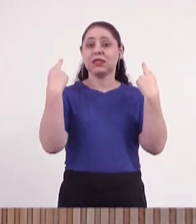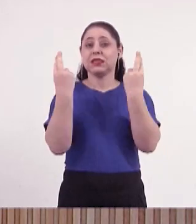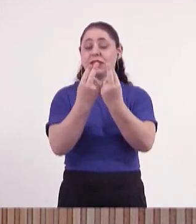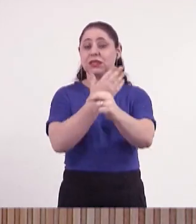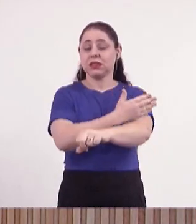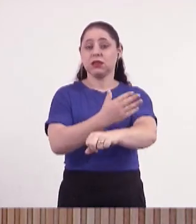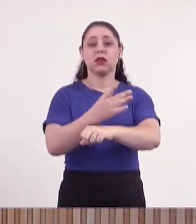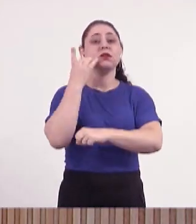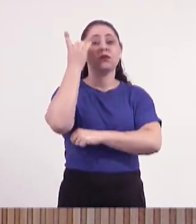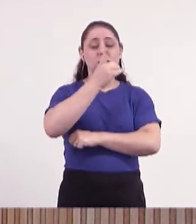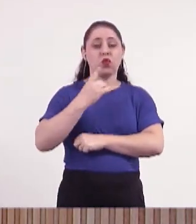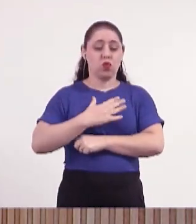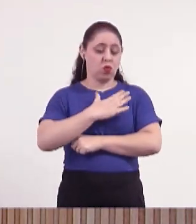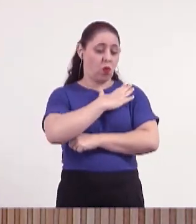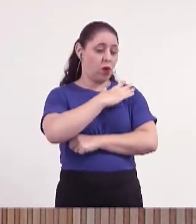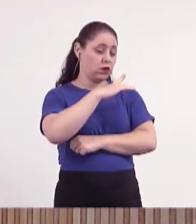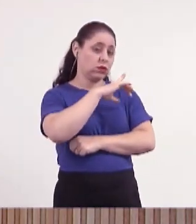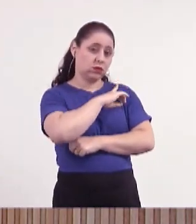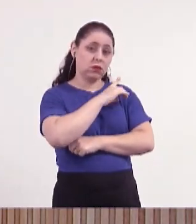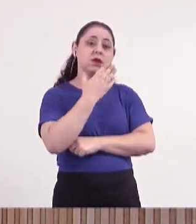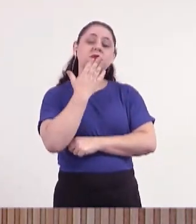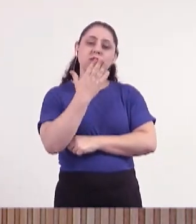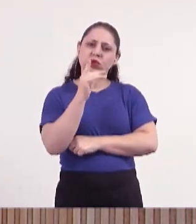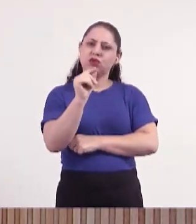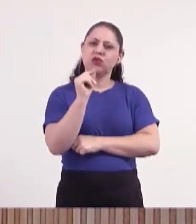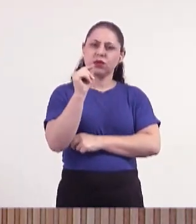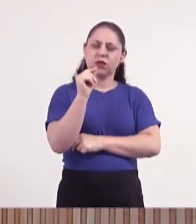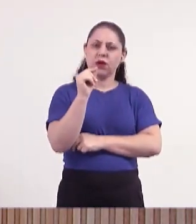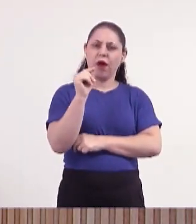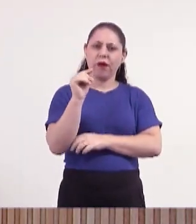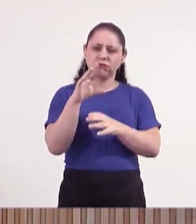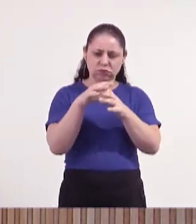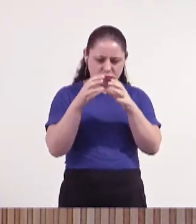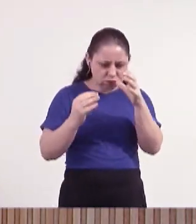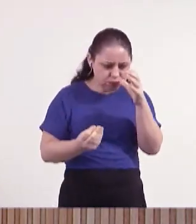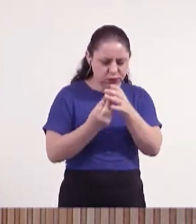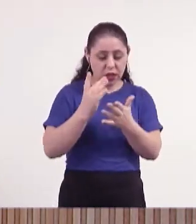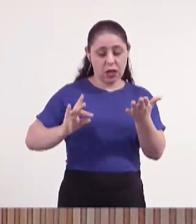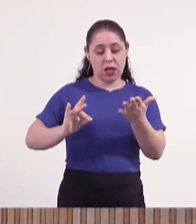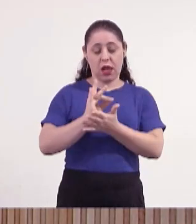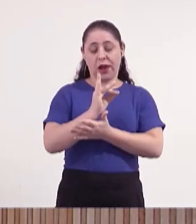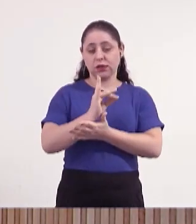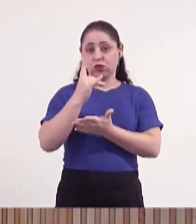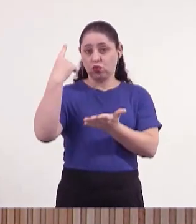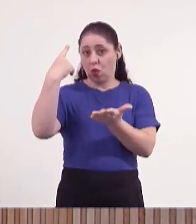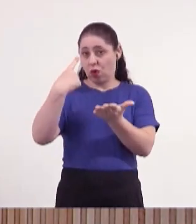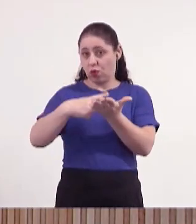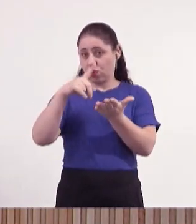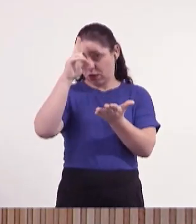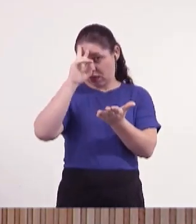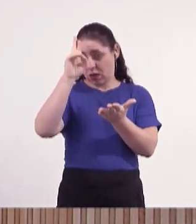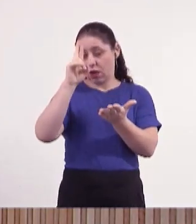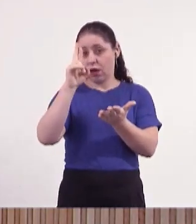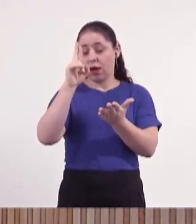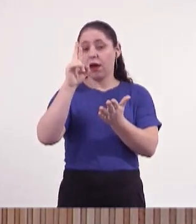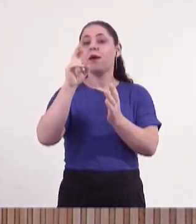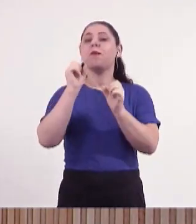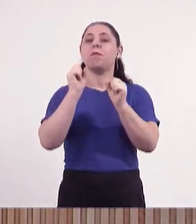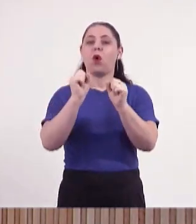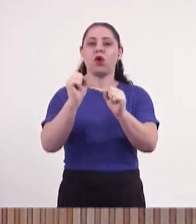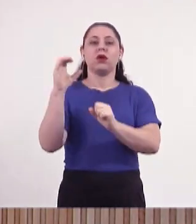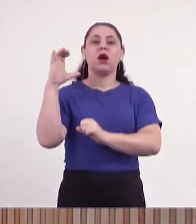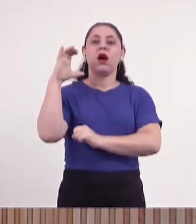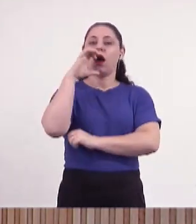o deputado Coronel Davi pediu a formação, a assinatura de um acordo de liderança para que esse projeto